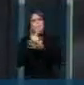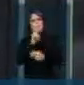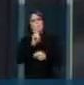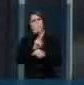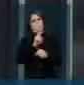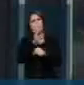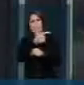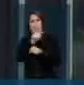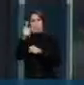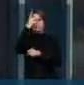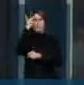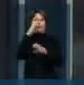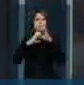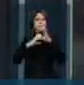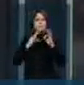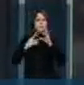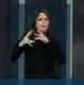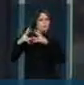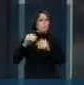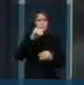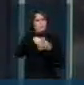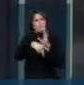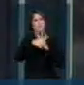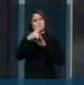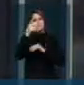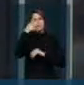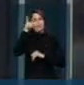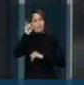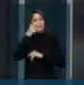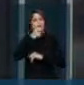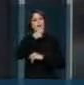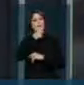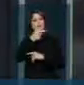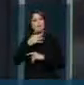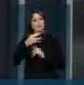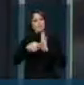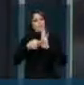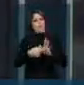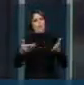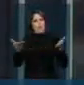por outros grandes meios de comunicação, como ontem na entrevista dada e hoje